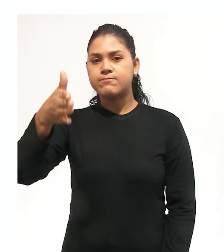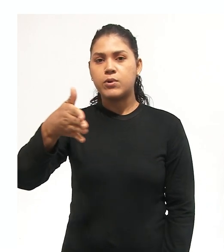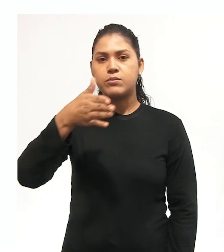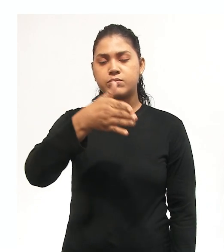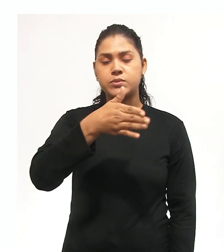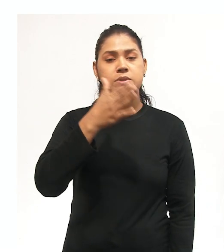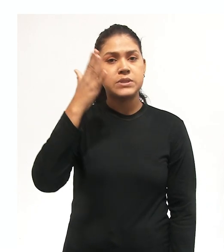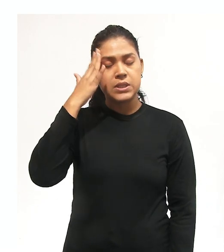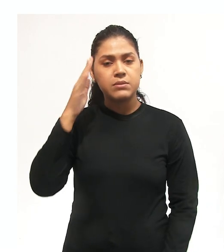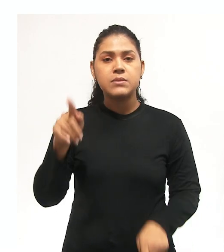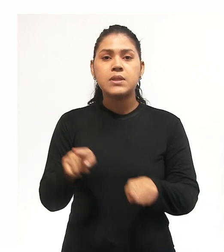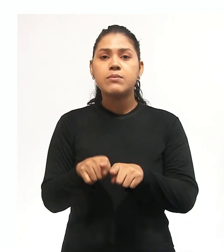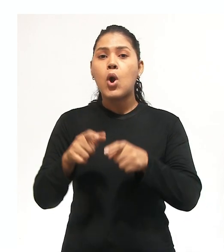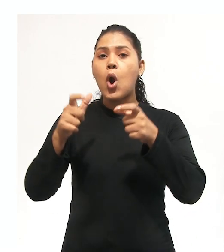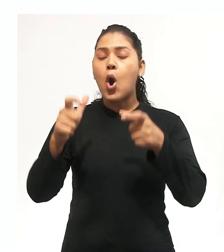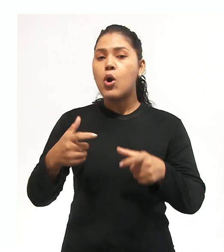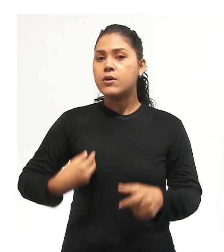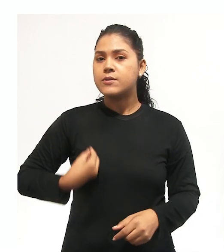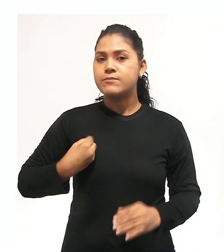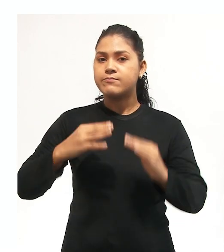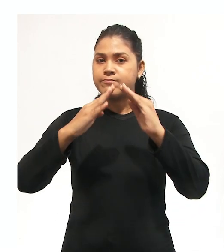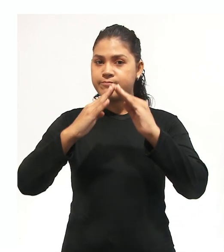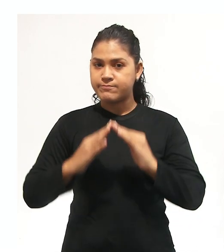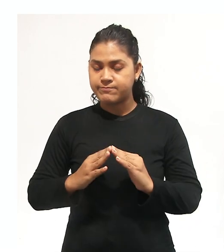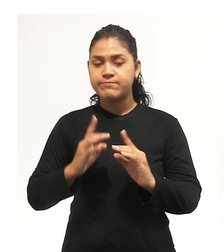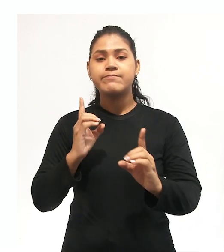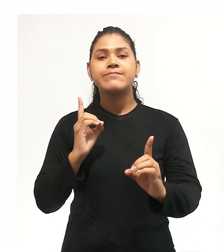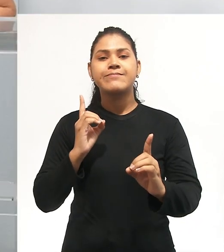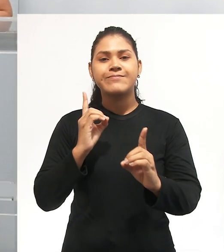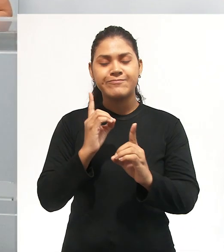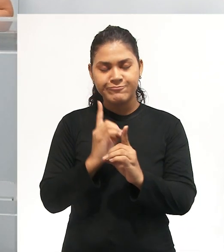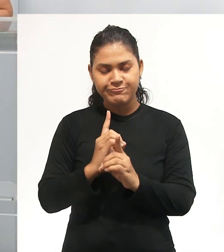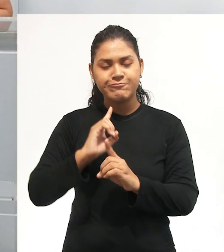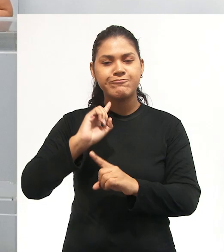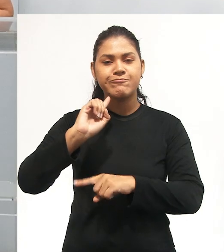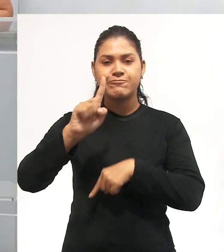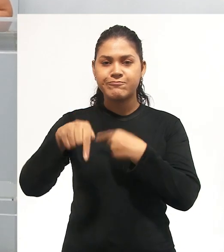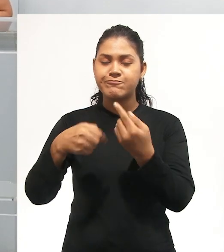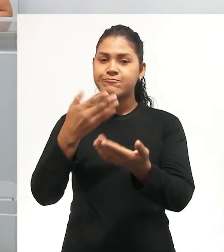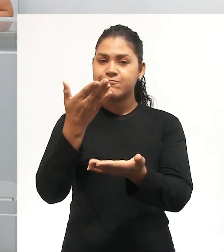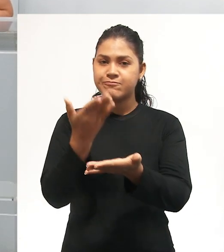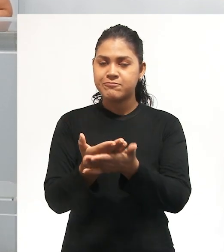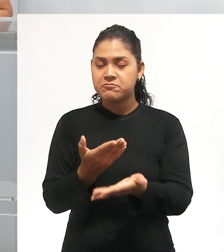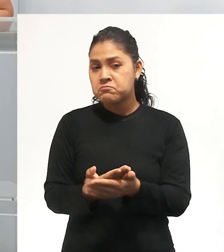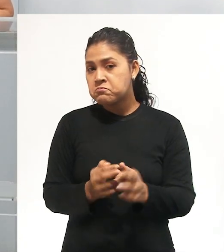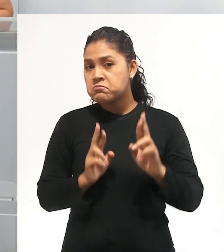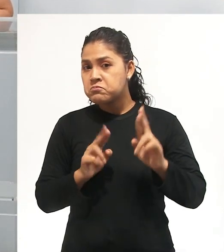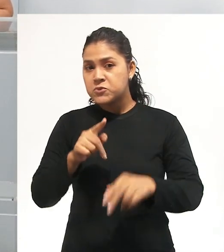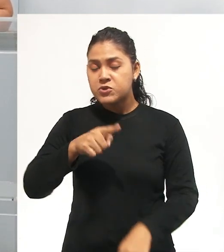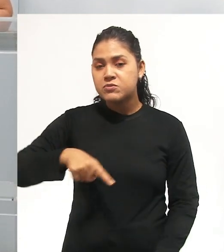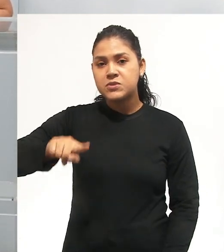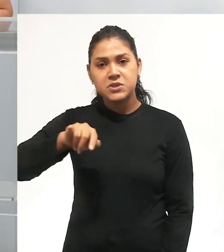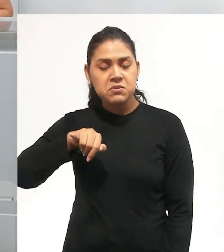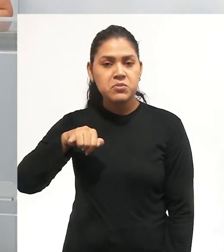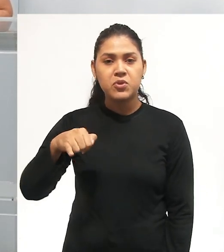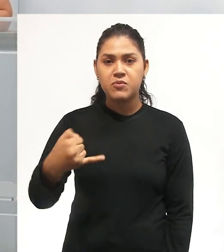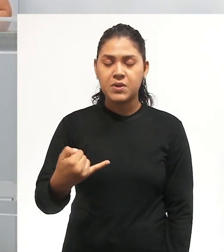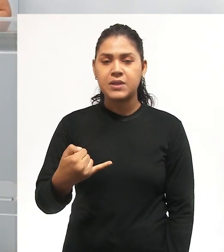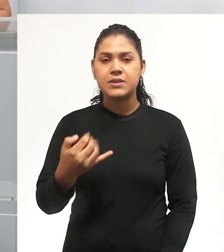de fato como é o local que você vive. Então, nos vemos na próxima aula. Eu espero que